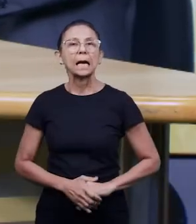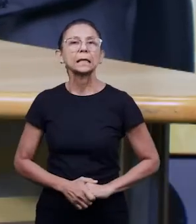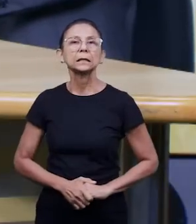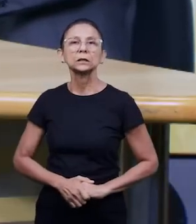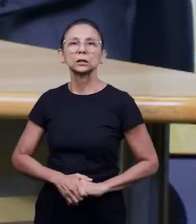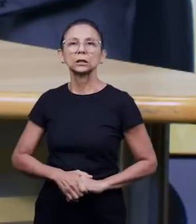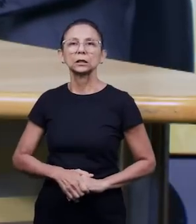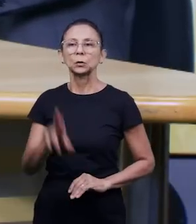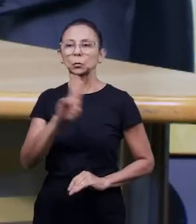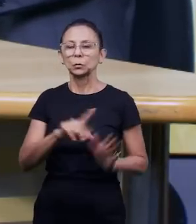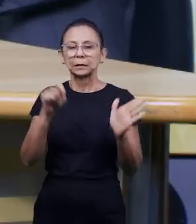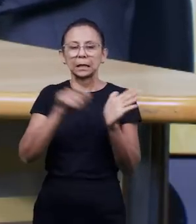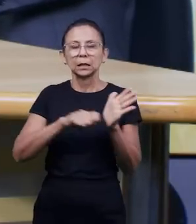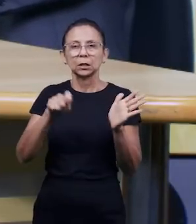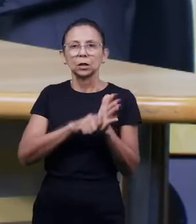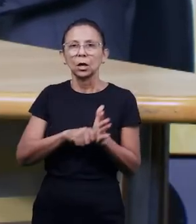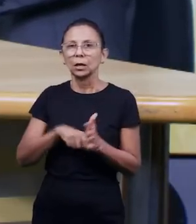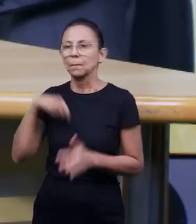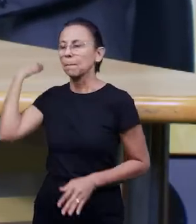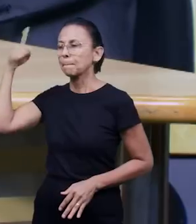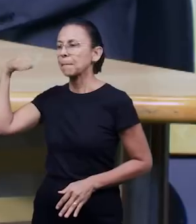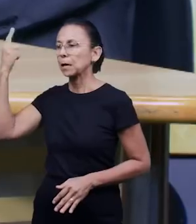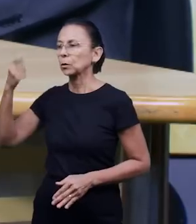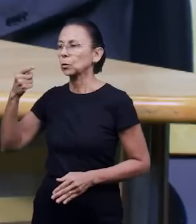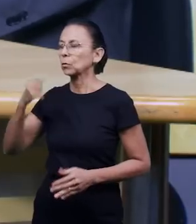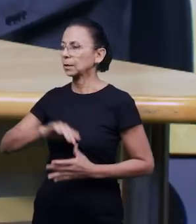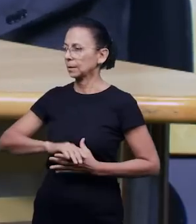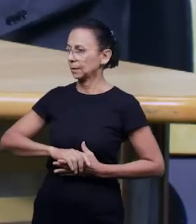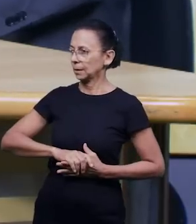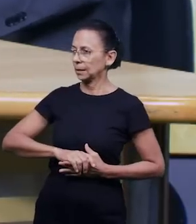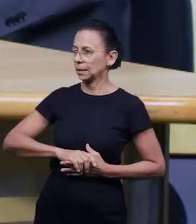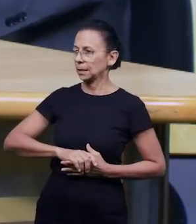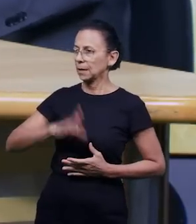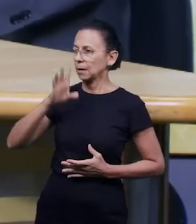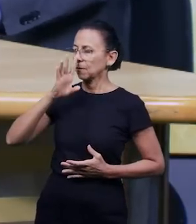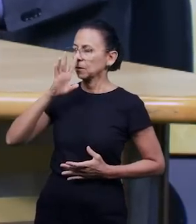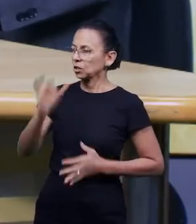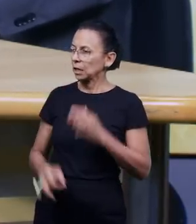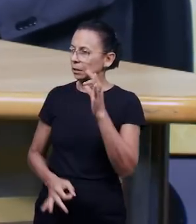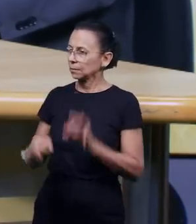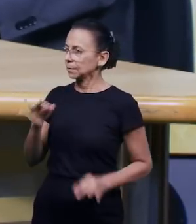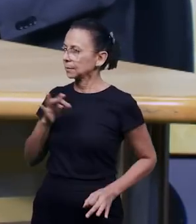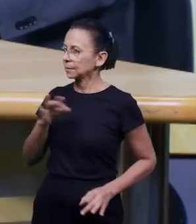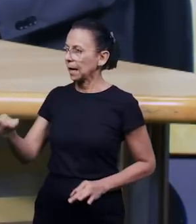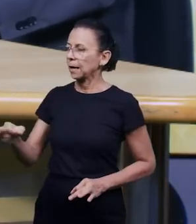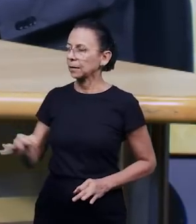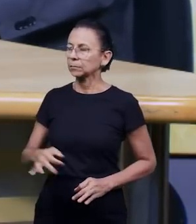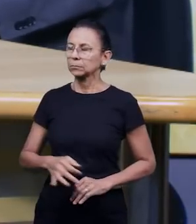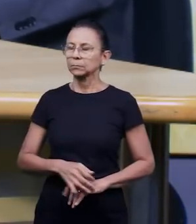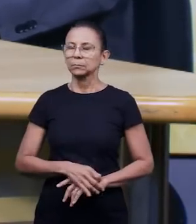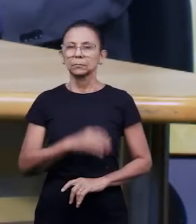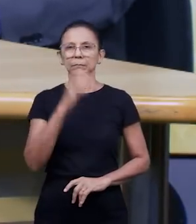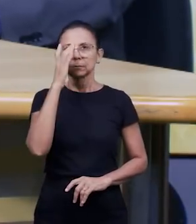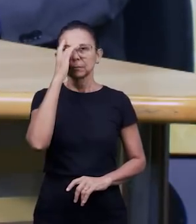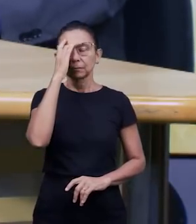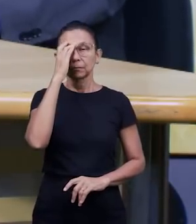parece que no meio dessa blitz havia negócio de droga. Rapaz, a mulher ficou brava.